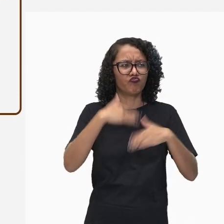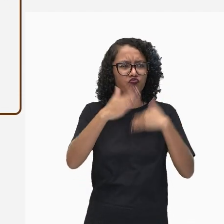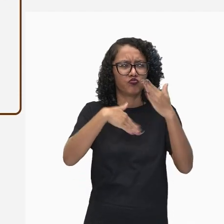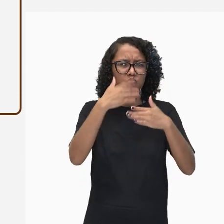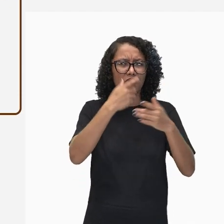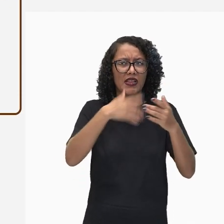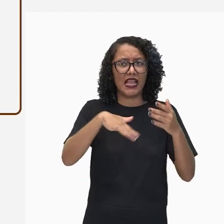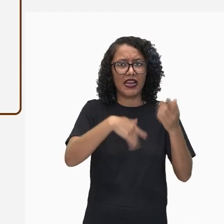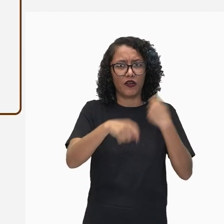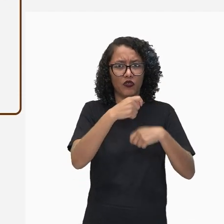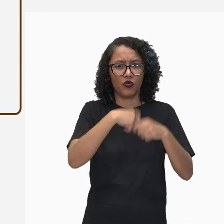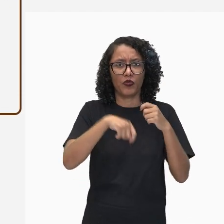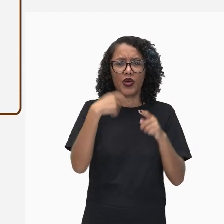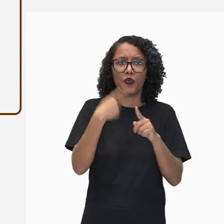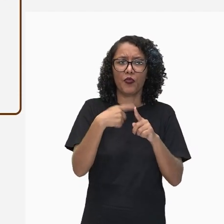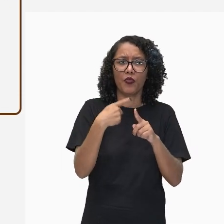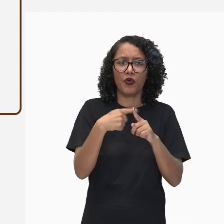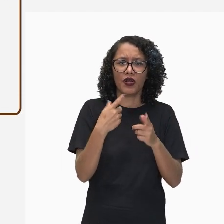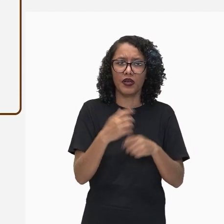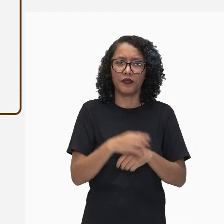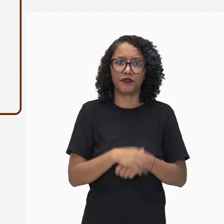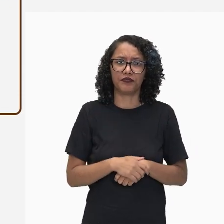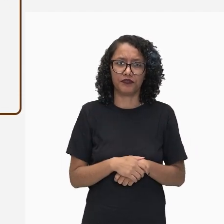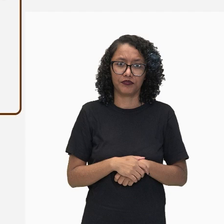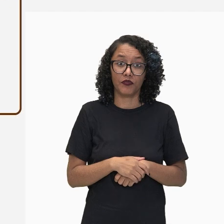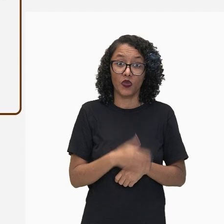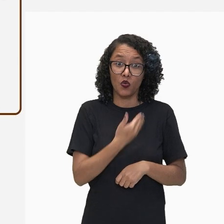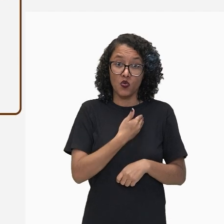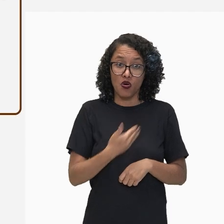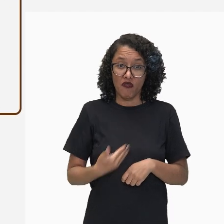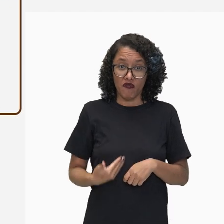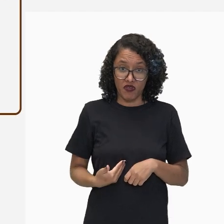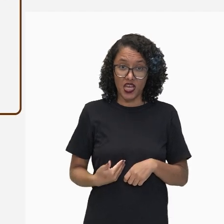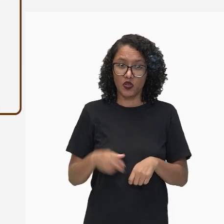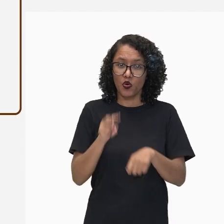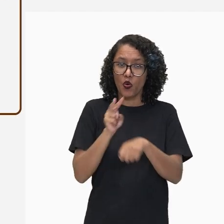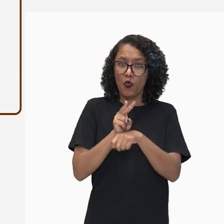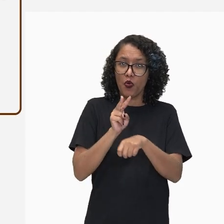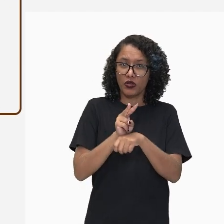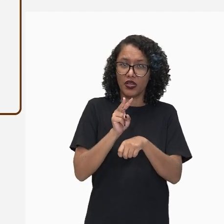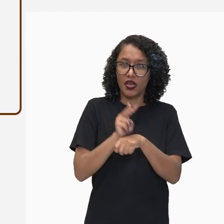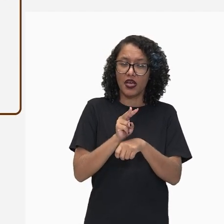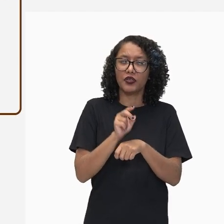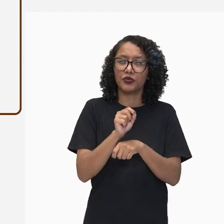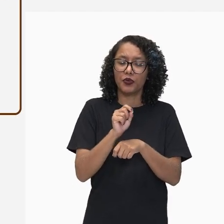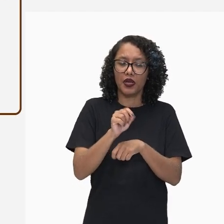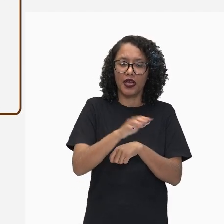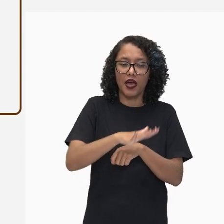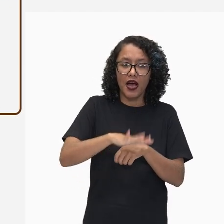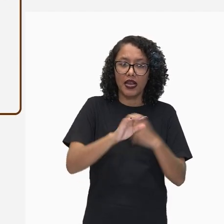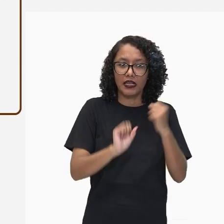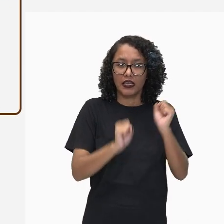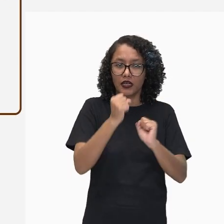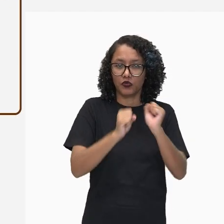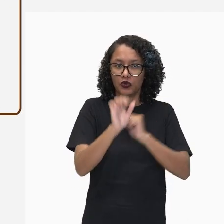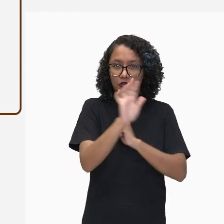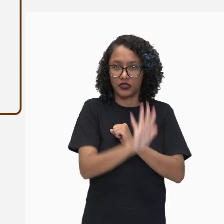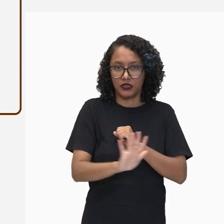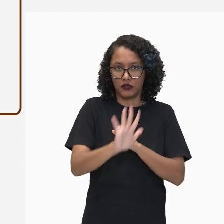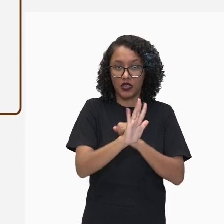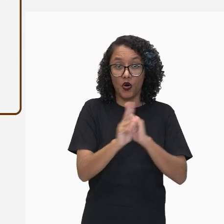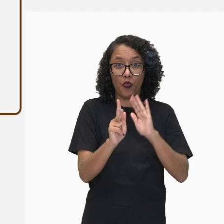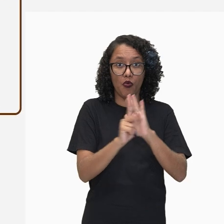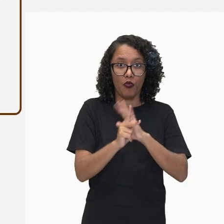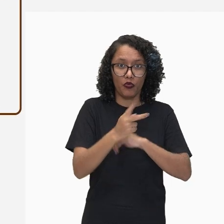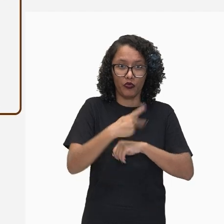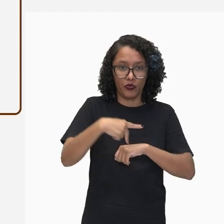da forte atuação do Estado na proteção da indústria nacional,